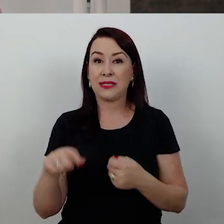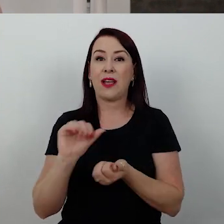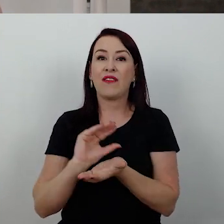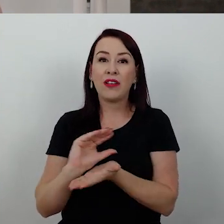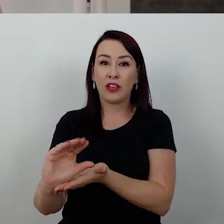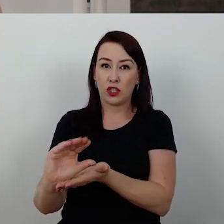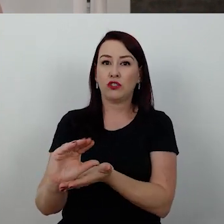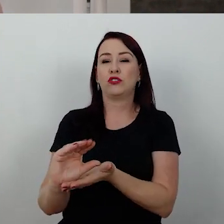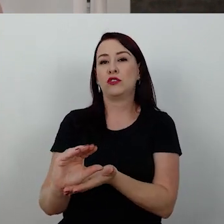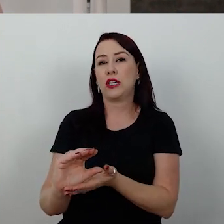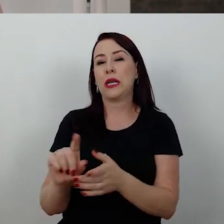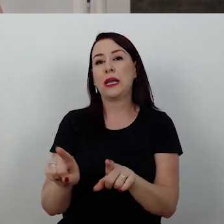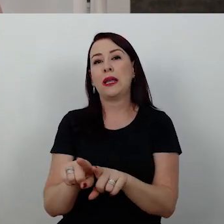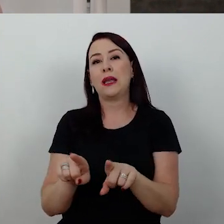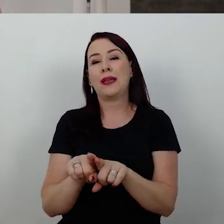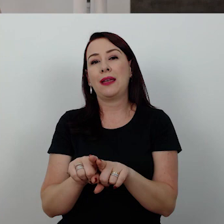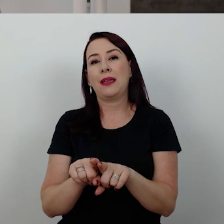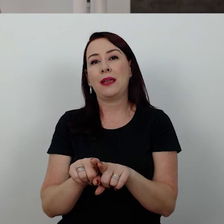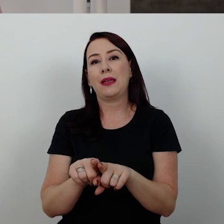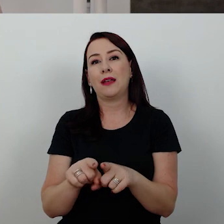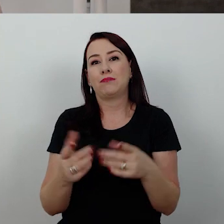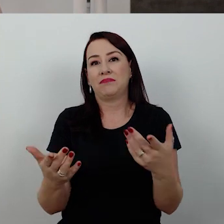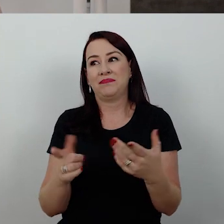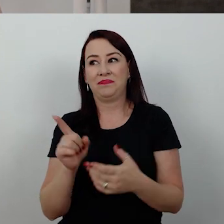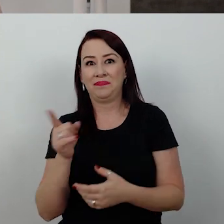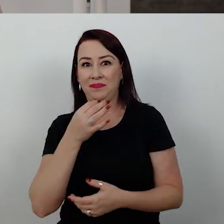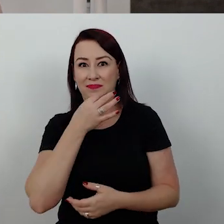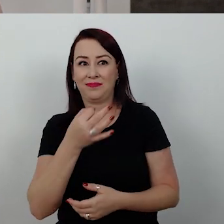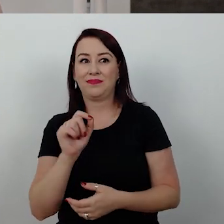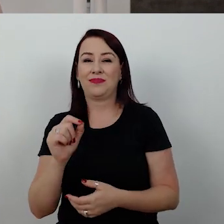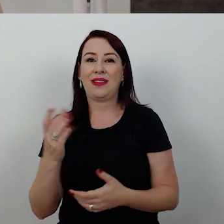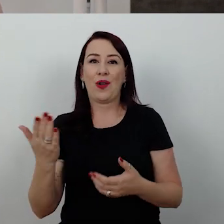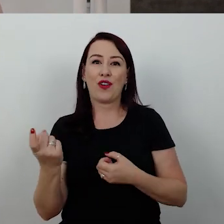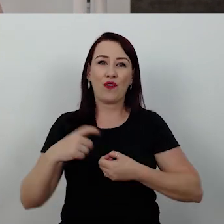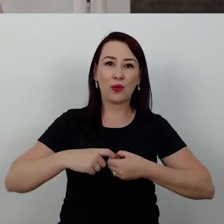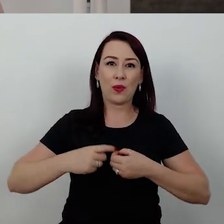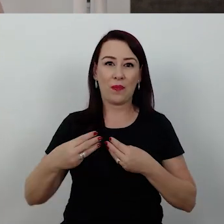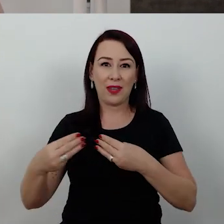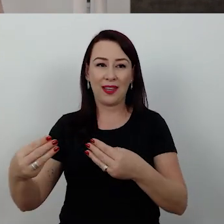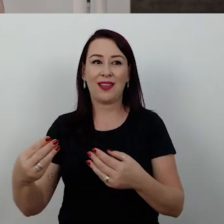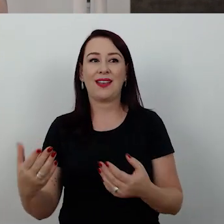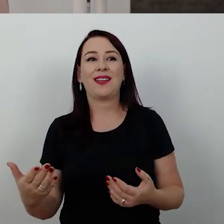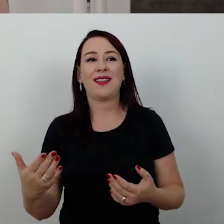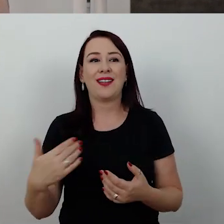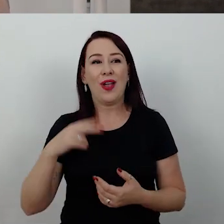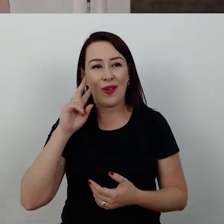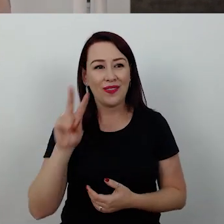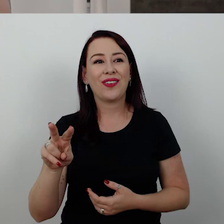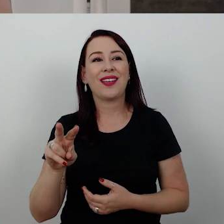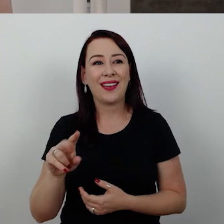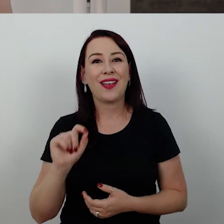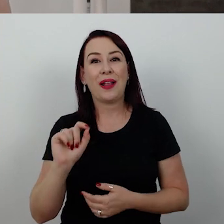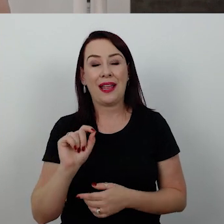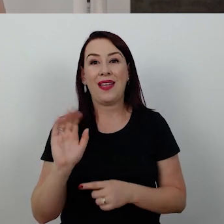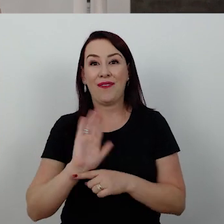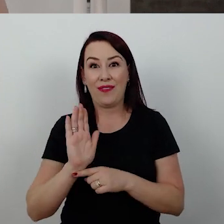investido no setor. E que isso, que eu vejo, que o MINC, né, a Ancine aí retomando, o cinema brasileiro é um cinema